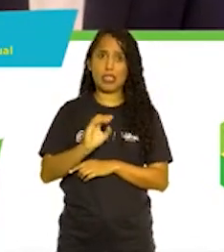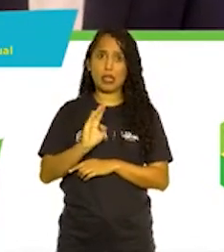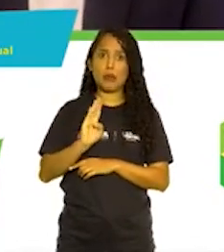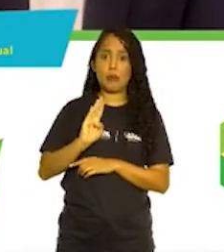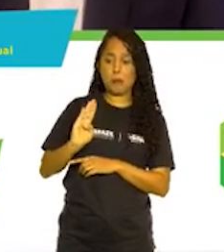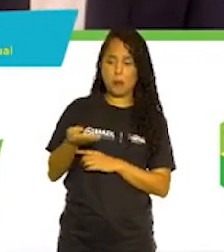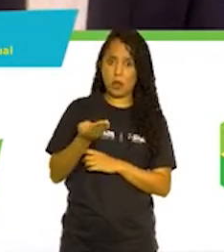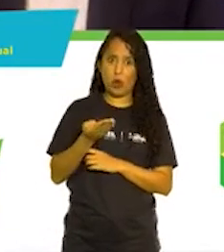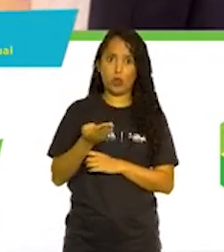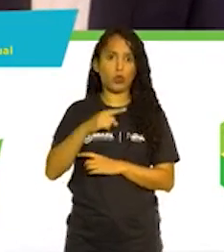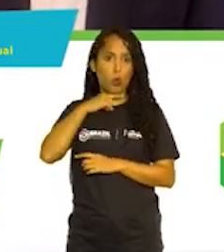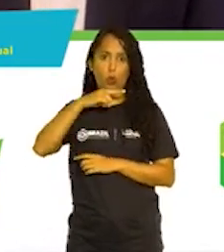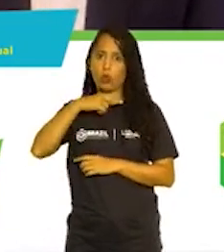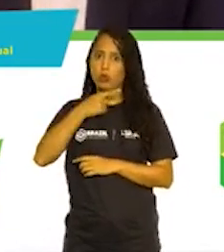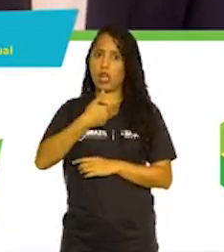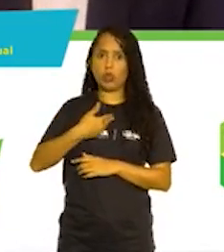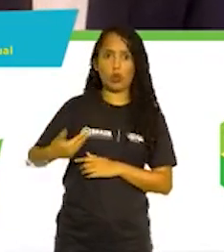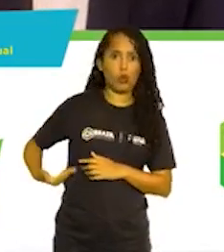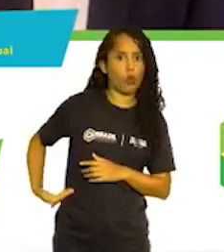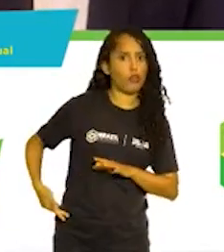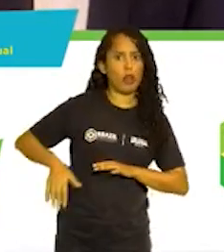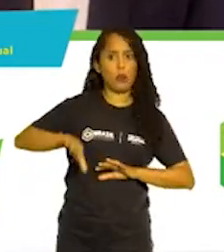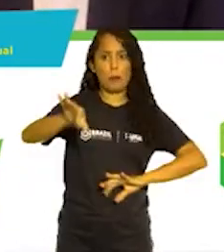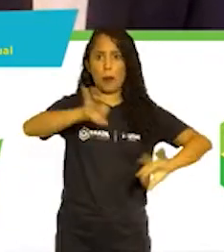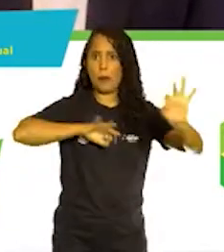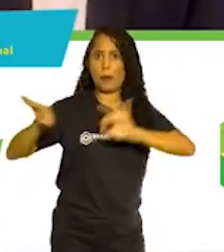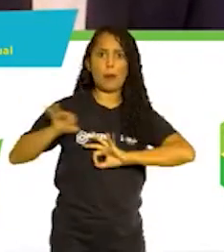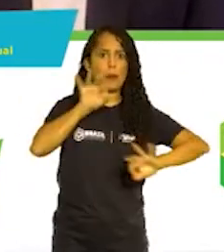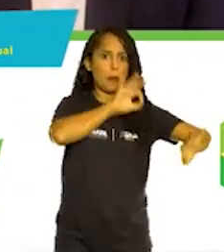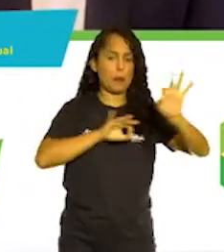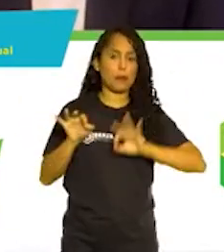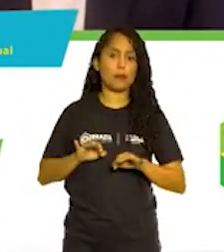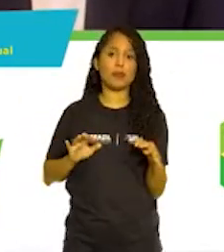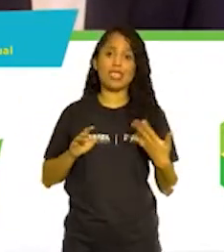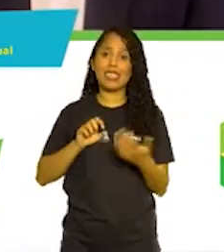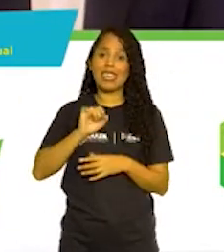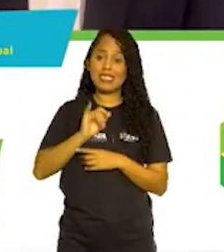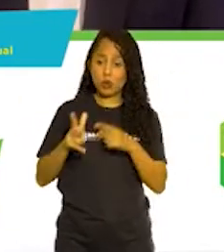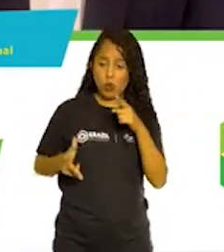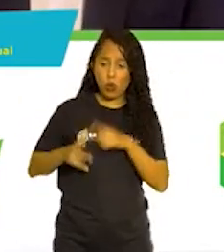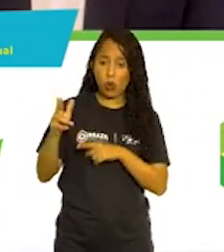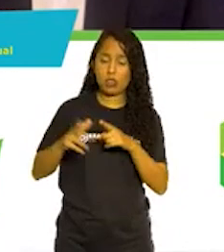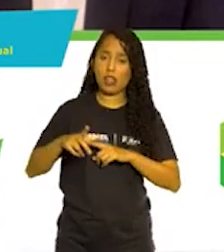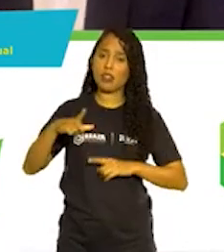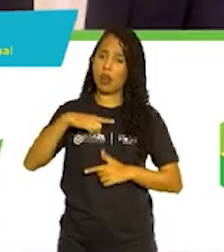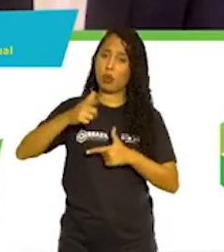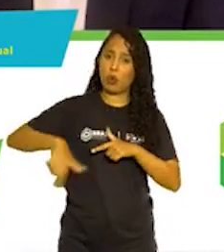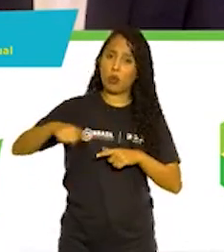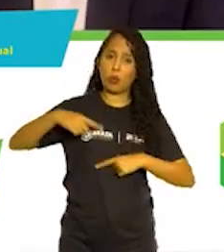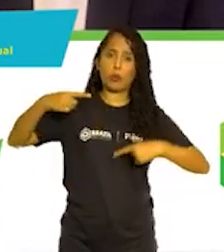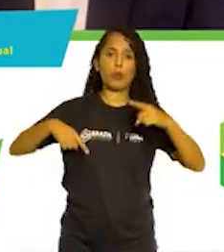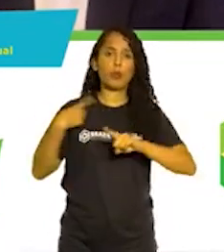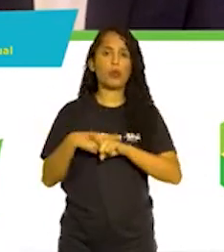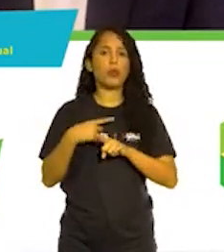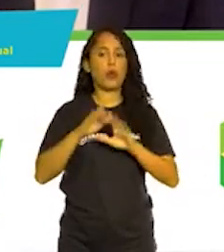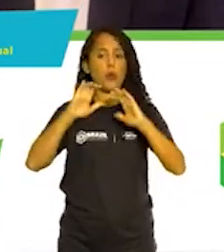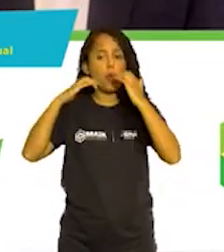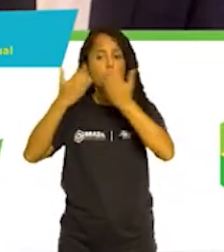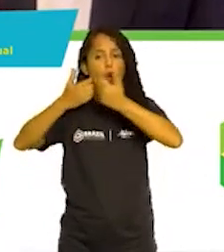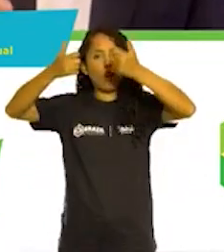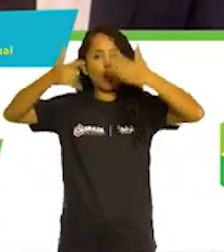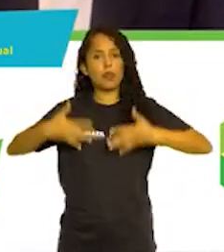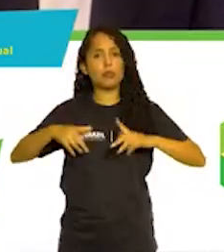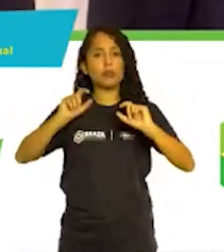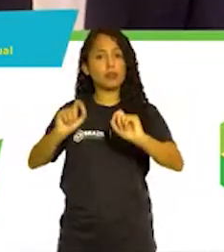se o governo cortar as emendas parlamentares, o governo causa um problema político. Por quê? Porque o Congresso está falando o seguinte: olha,